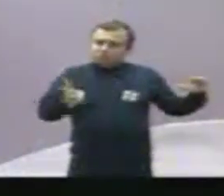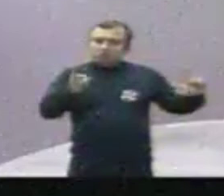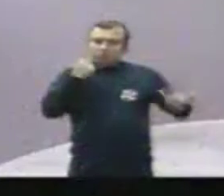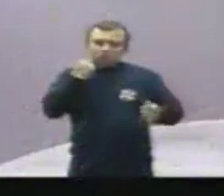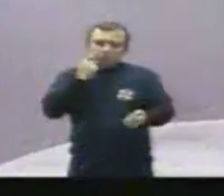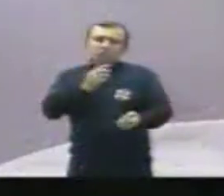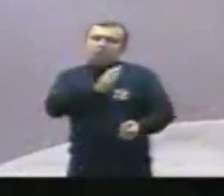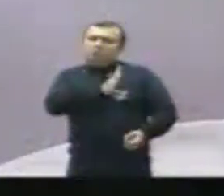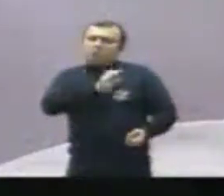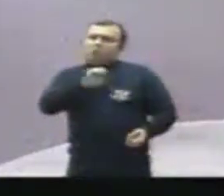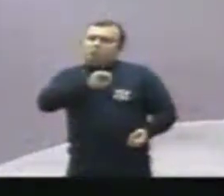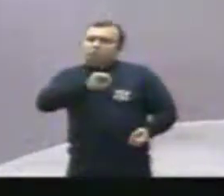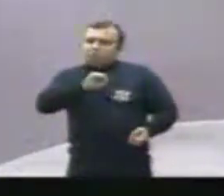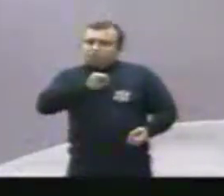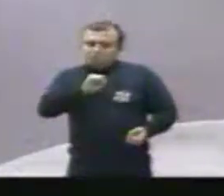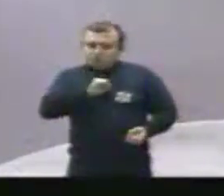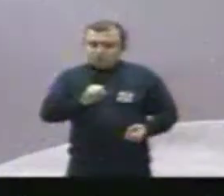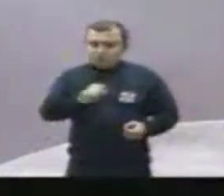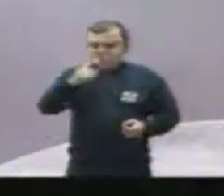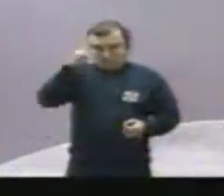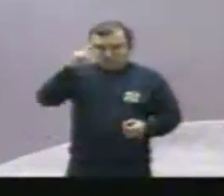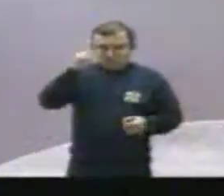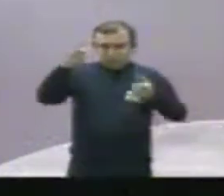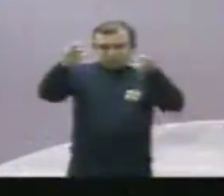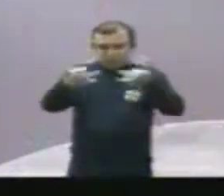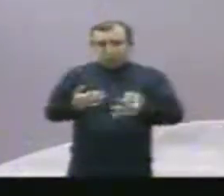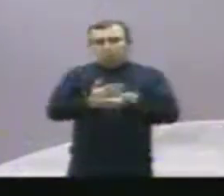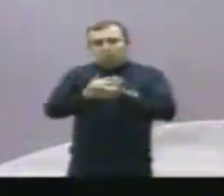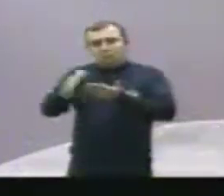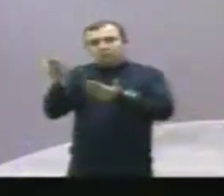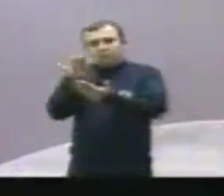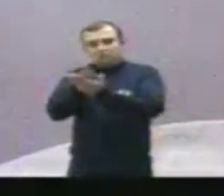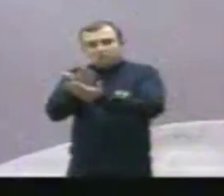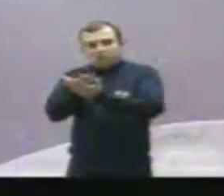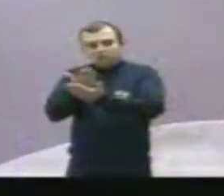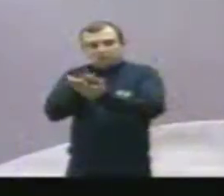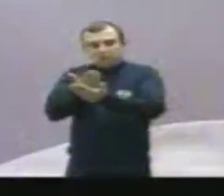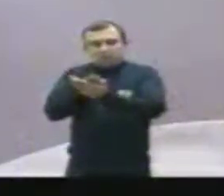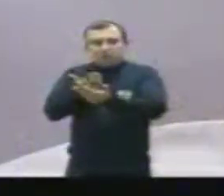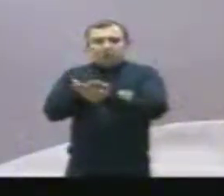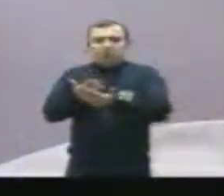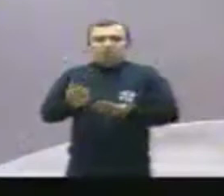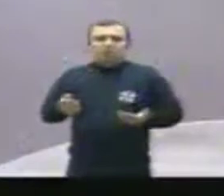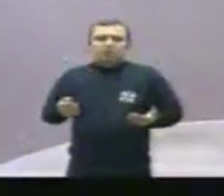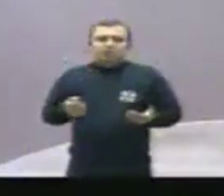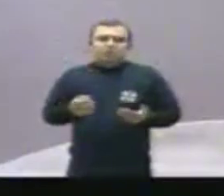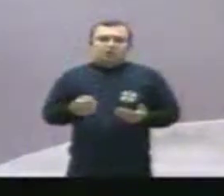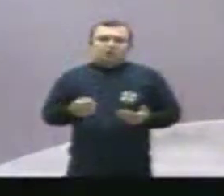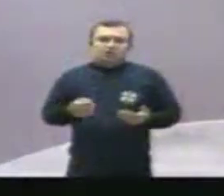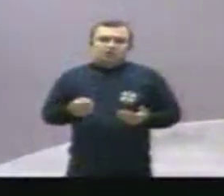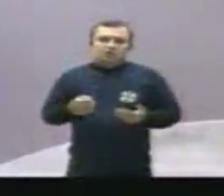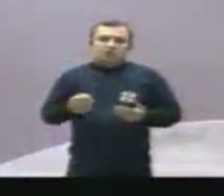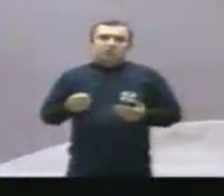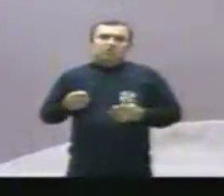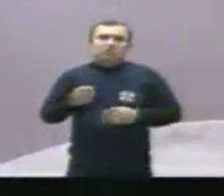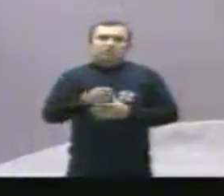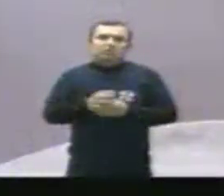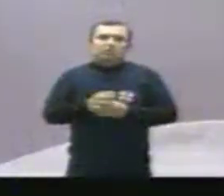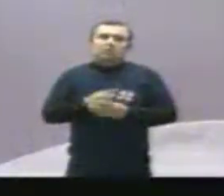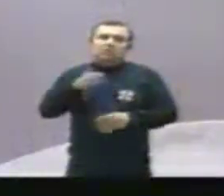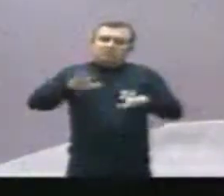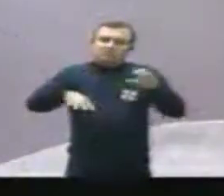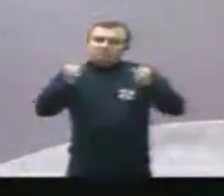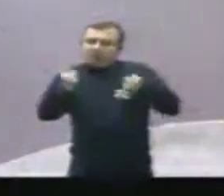frequência cardíaca durante o exercício. Como eu falei no início da aula, é importante verificar para saber se o exercício está adequado, se ele está